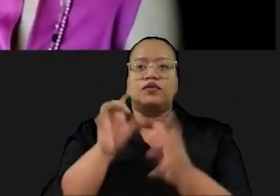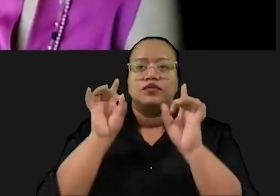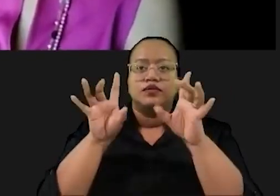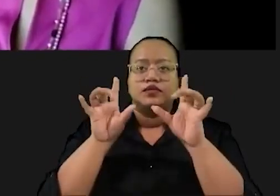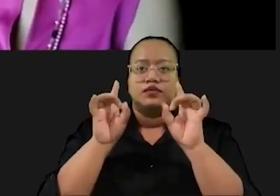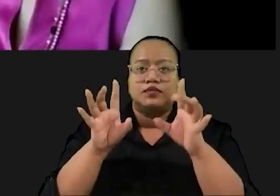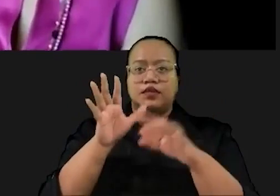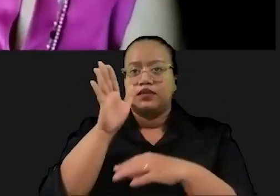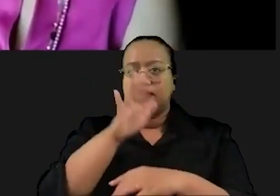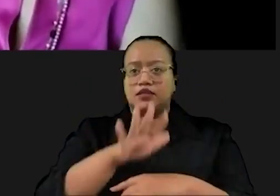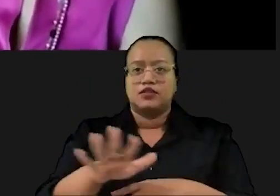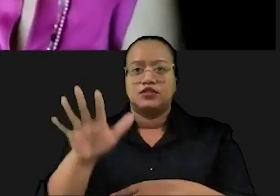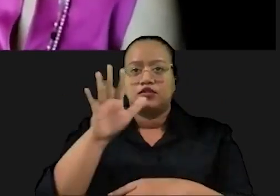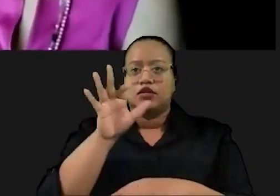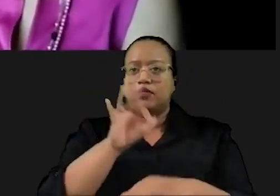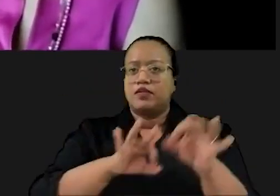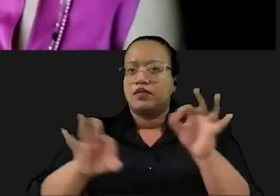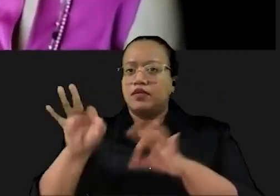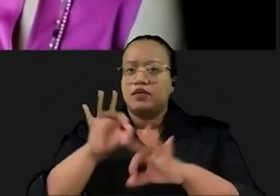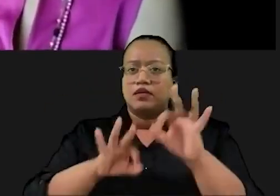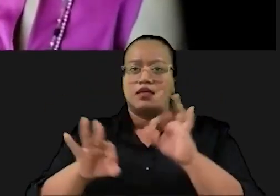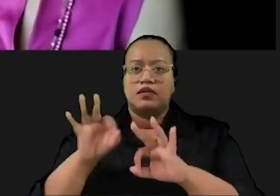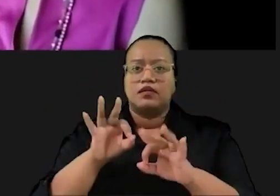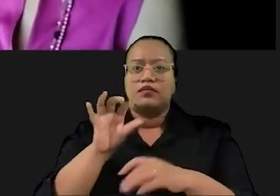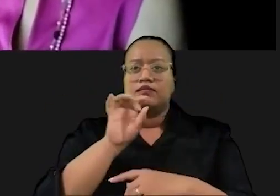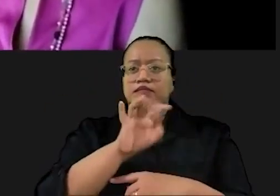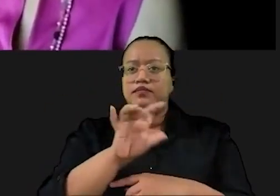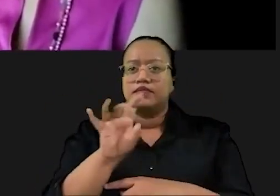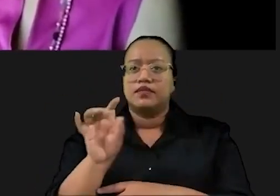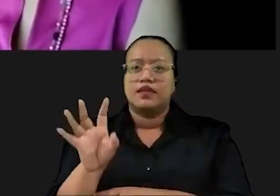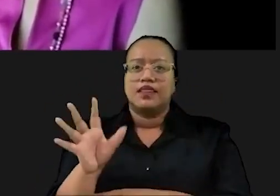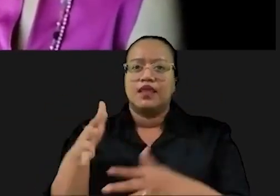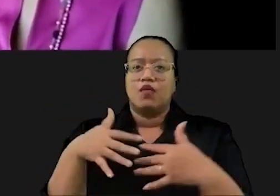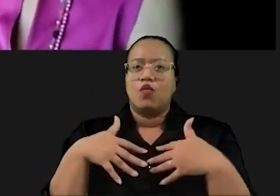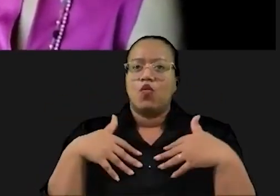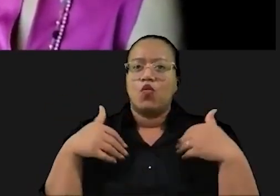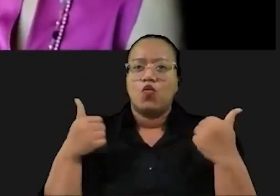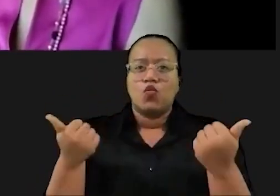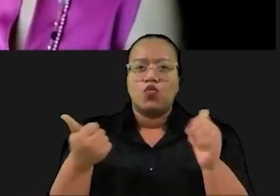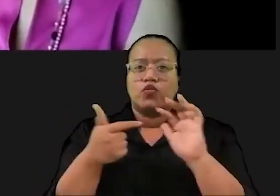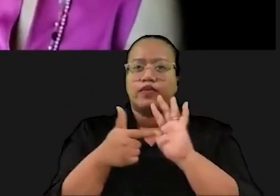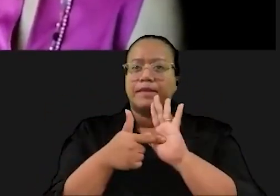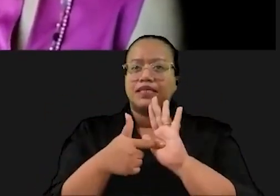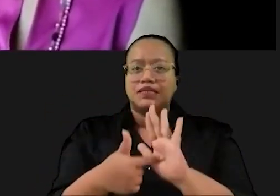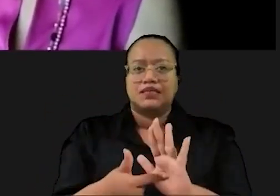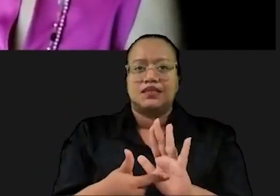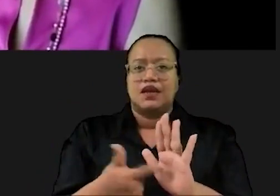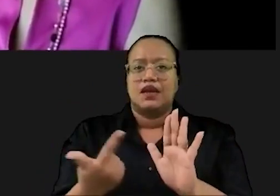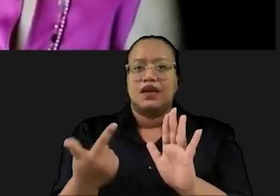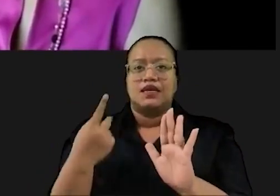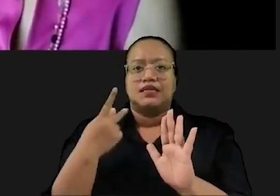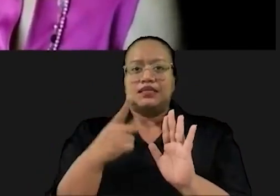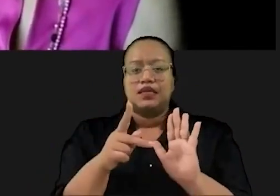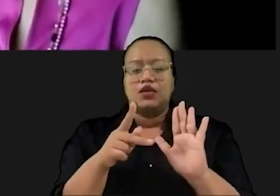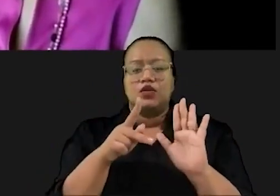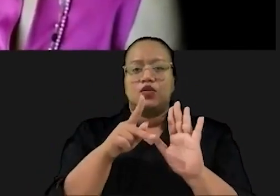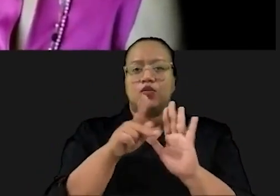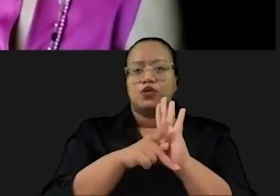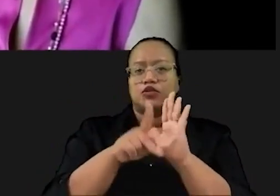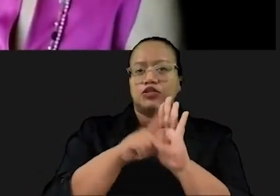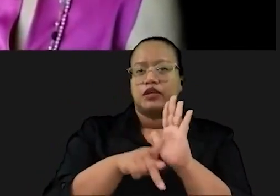né? Cada um ter aquele orgulho, né, de apresentar o seu produto, né?